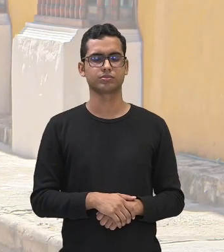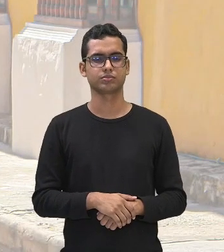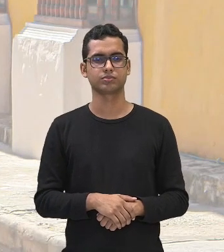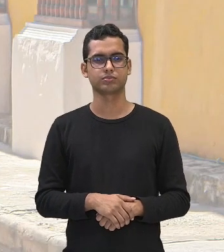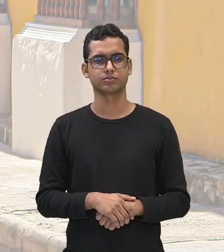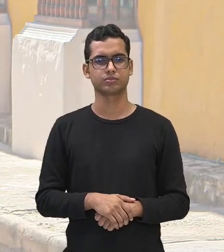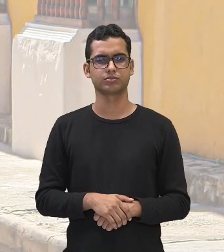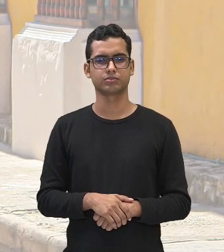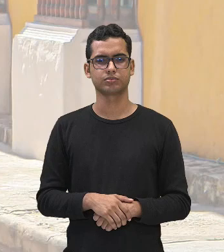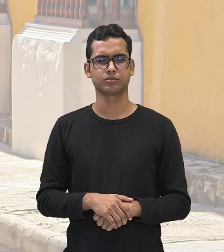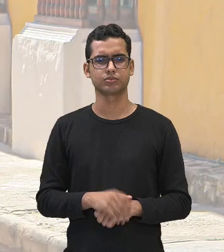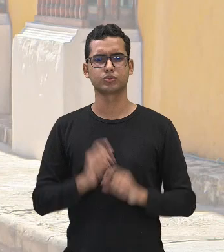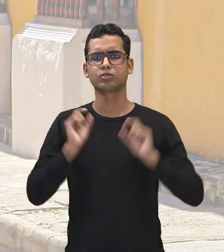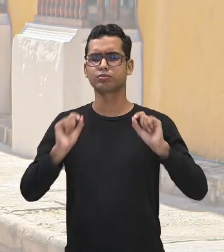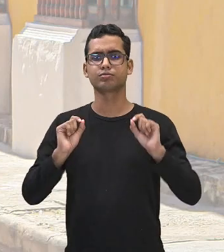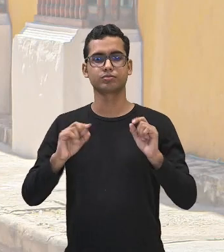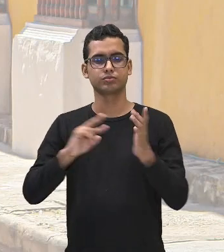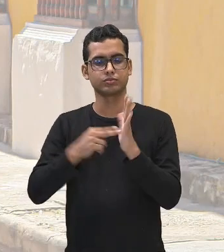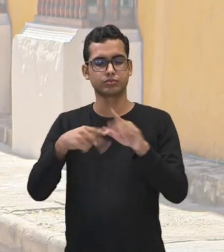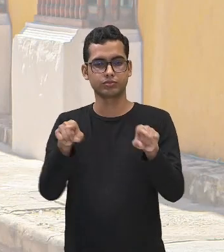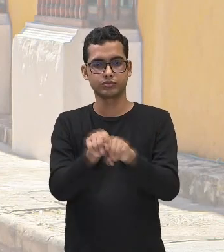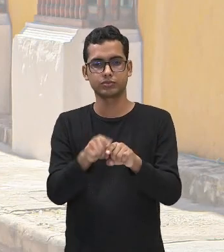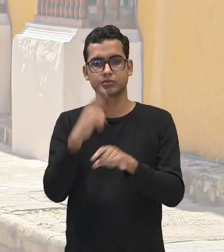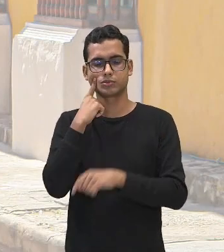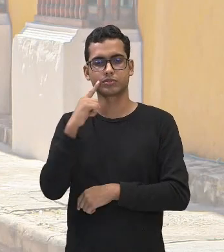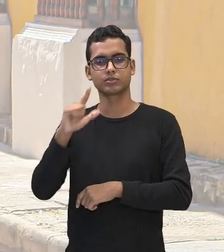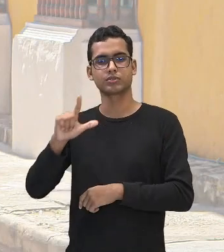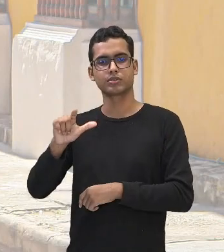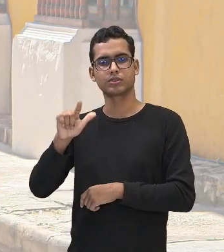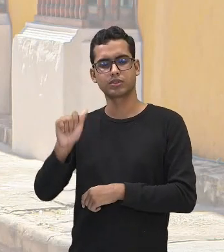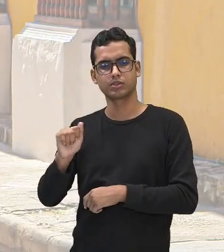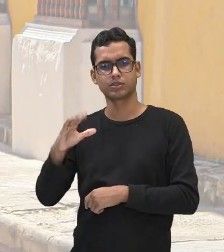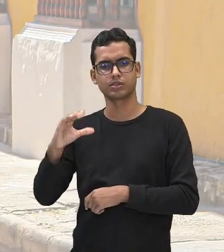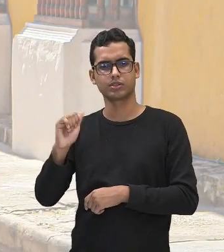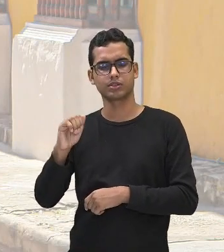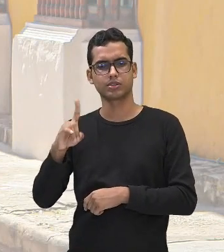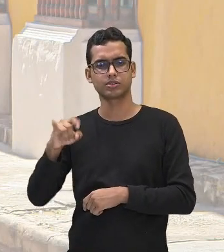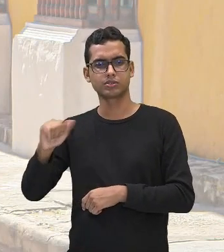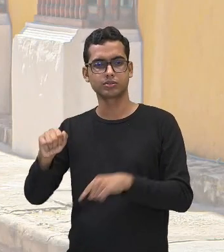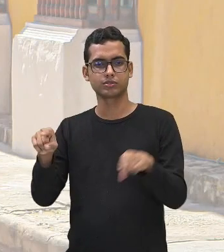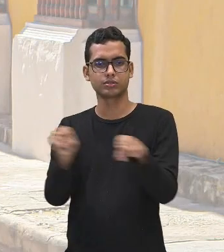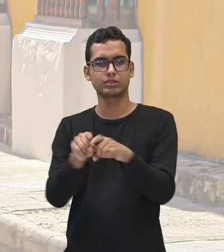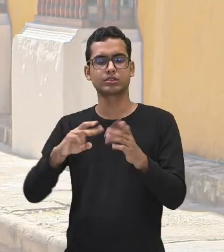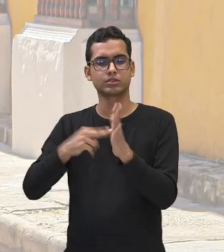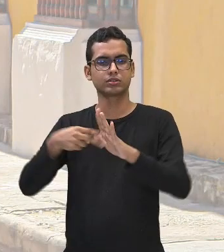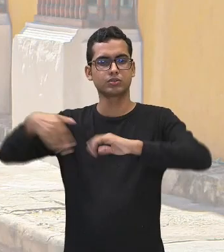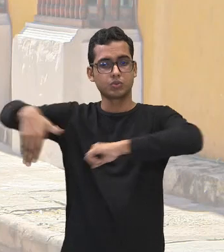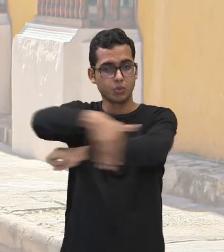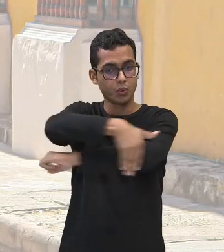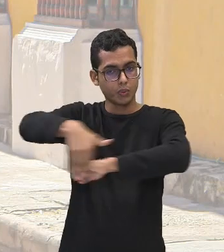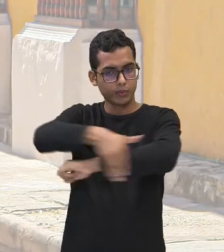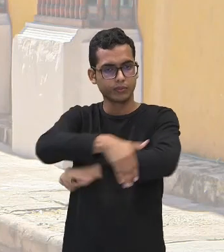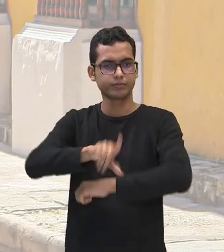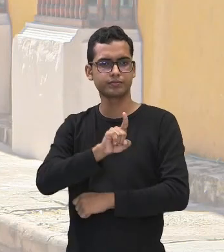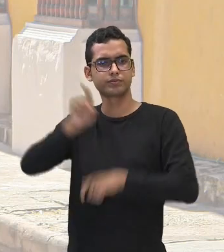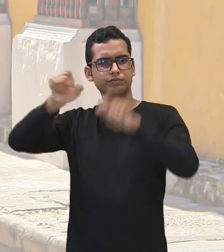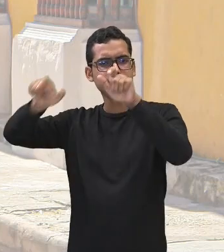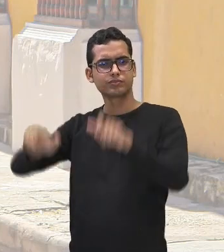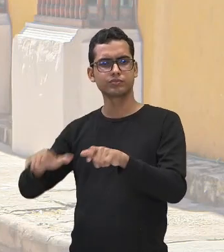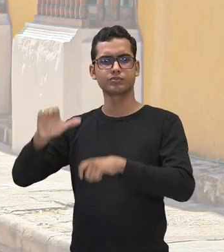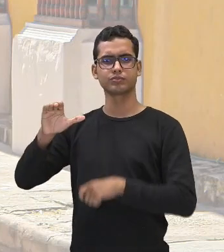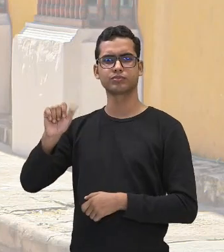Uma calle é uma rua. Em la ciudad de Cartagena, Colômbia, Cartagena de